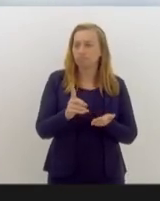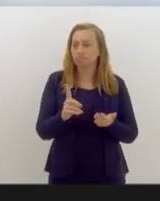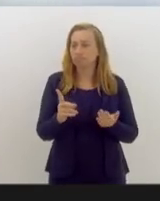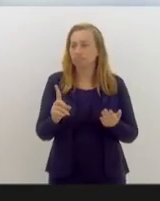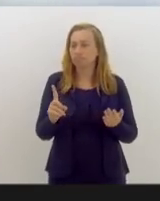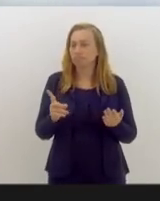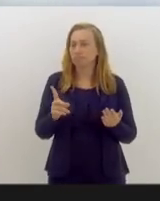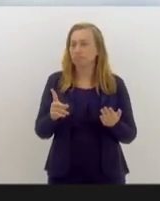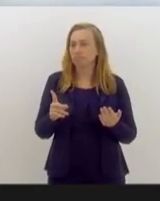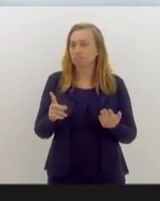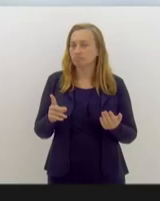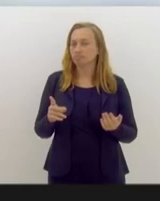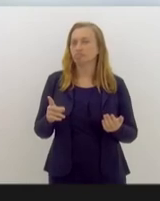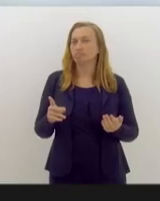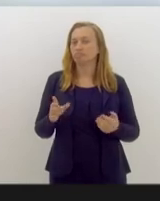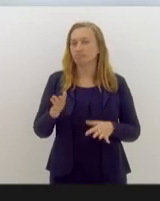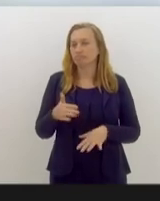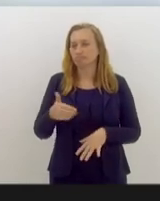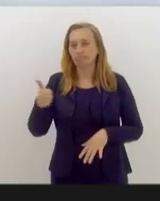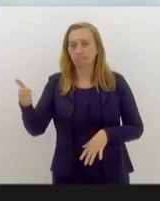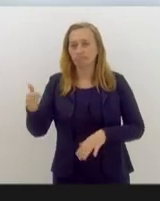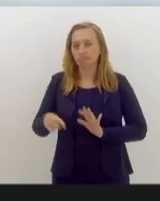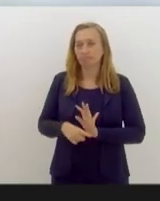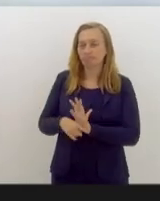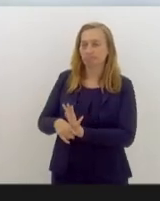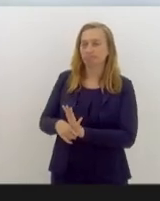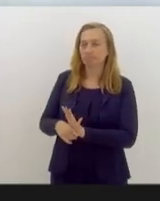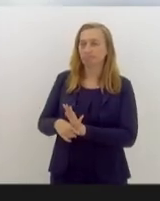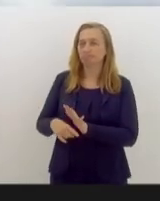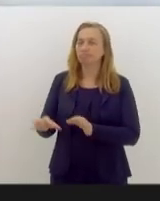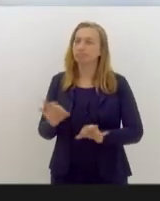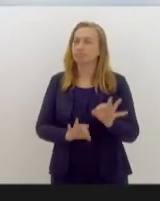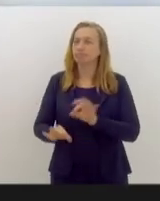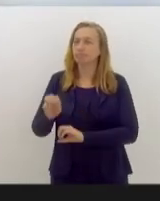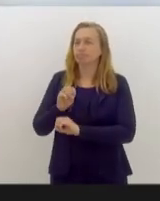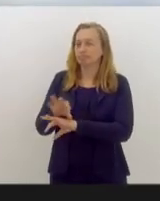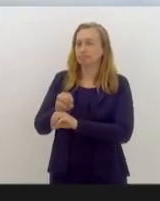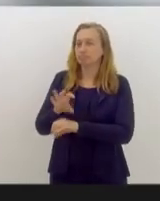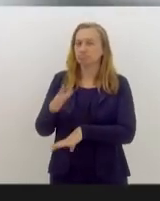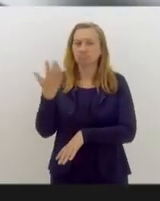do Plano Estadual de Educação, a gente não viu uma presença